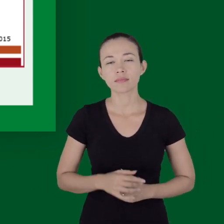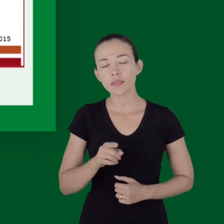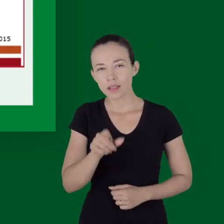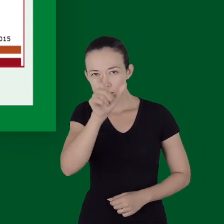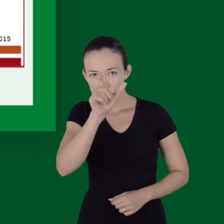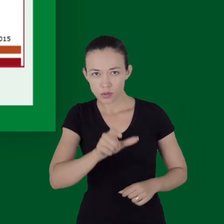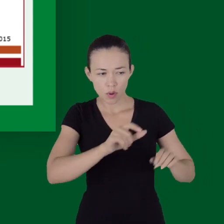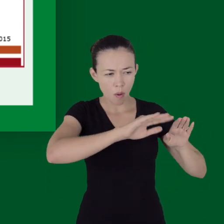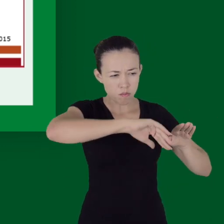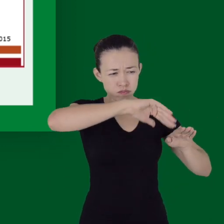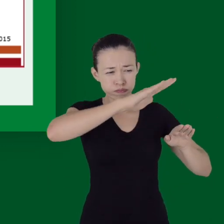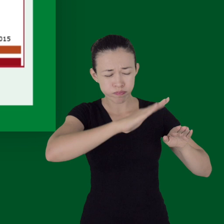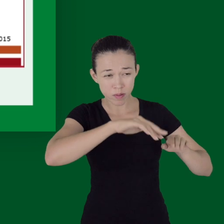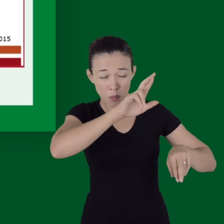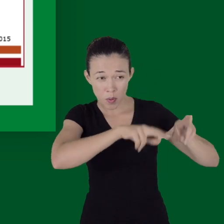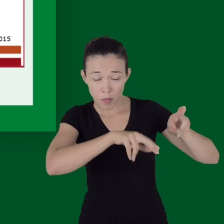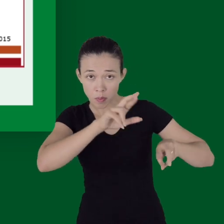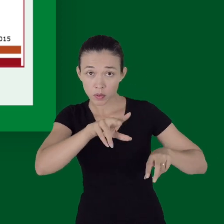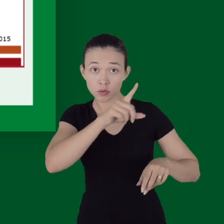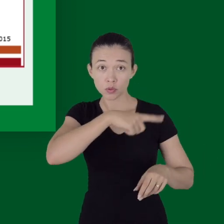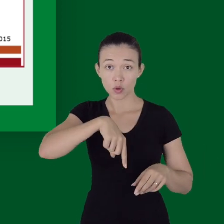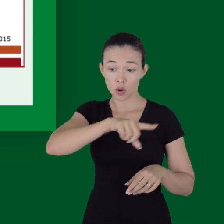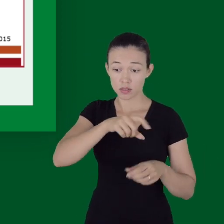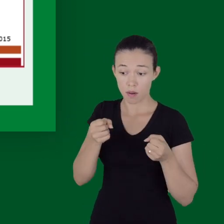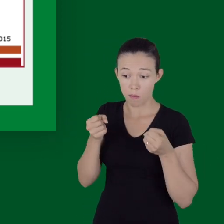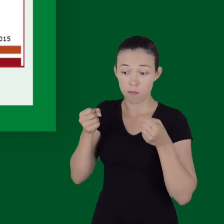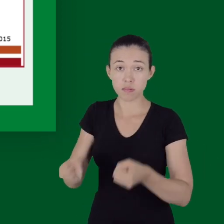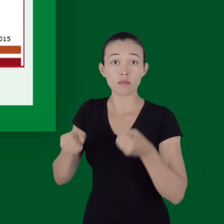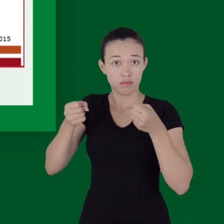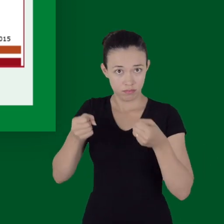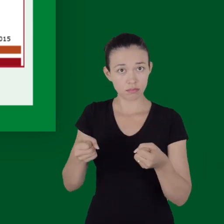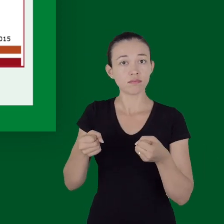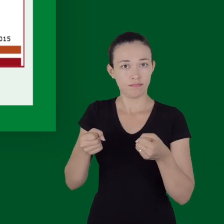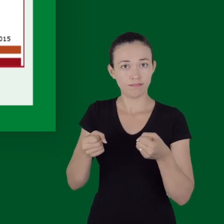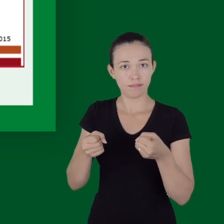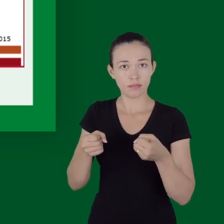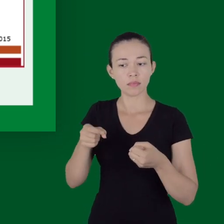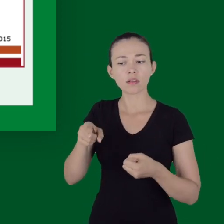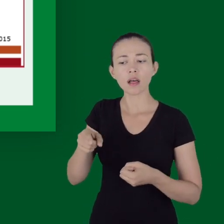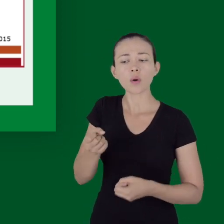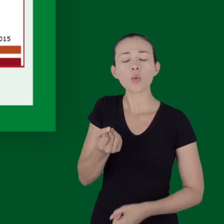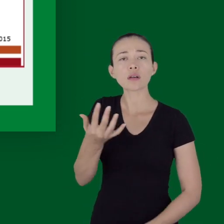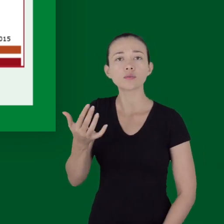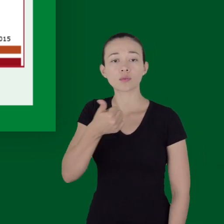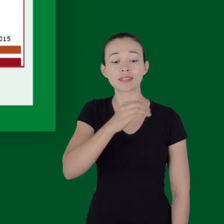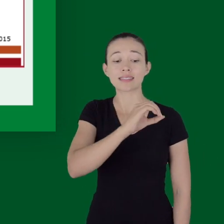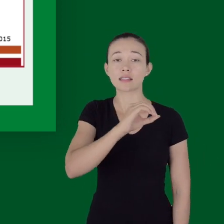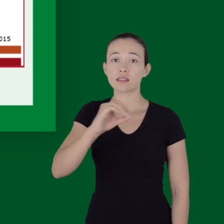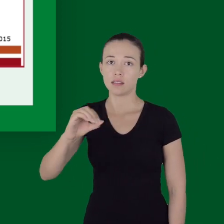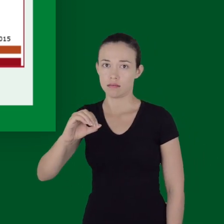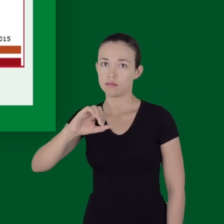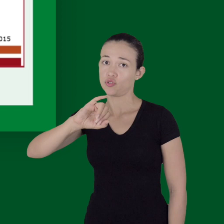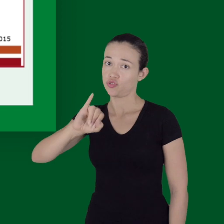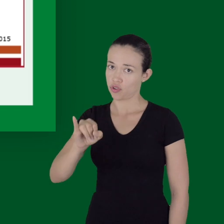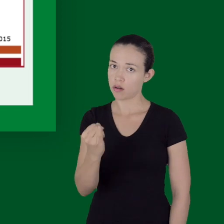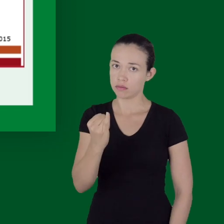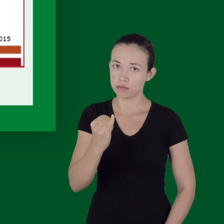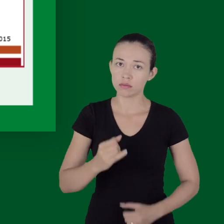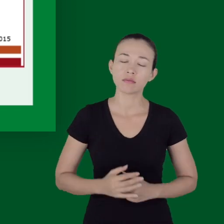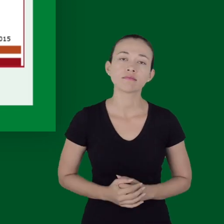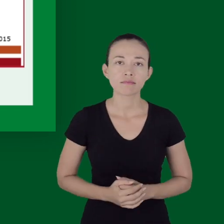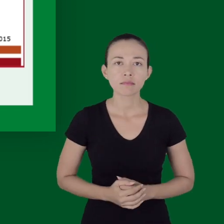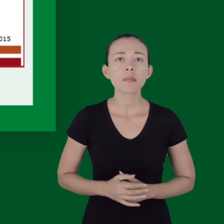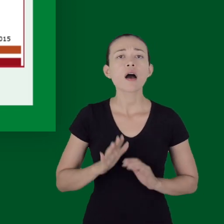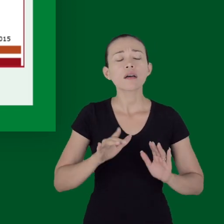a gente vai fazer a cardioversão elétrica com sincronização, porque a gente consegue identificar um QRS com uma dose de 100 joules. E